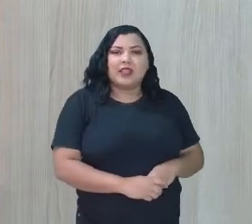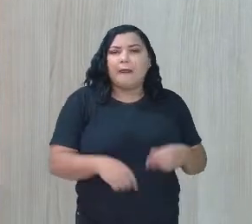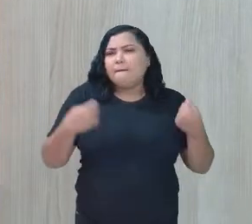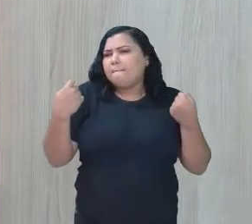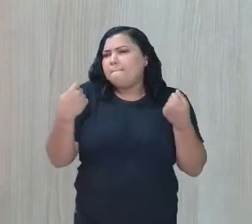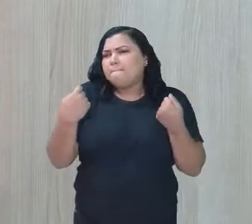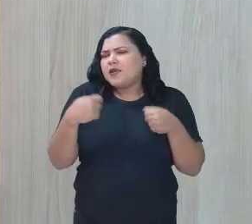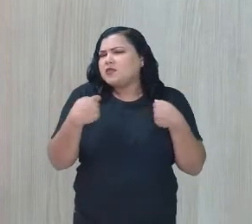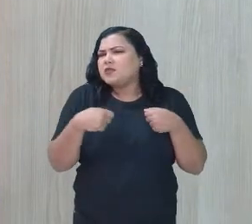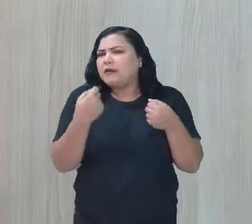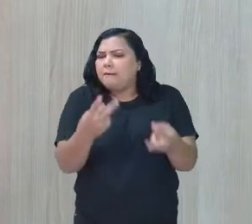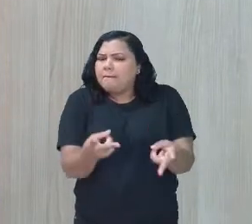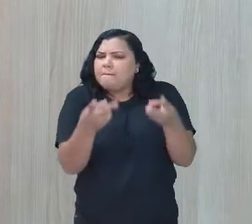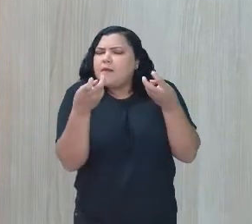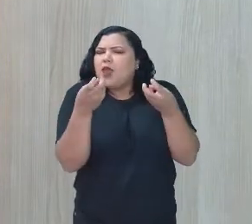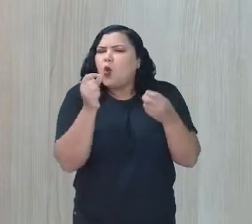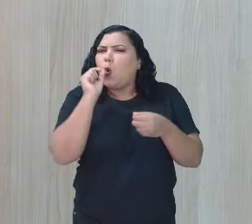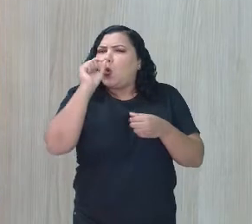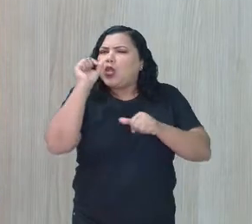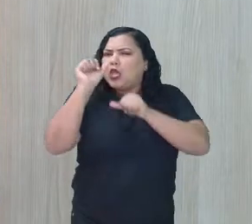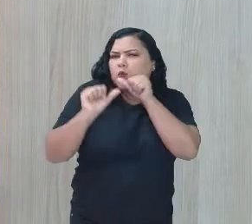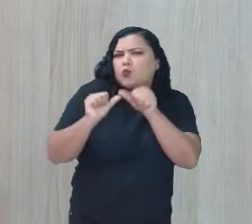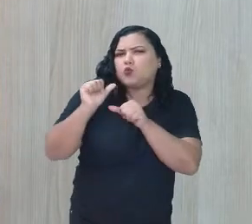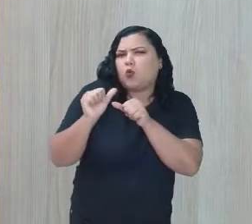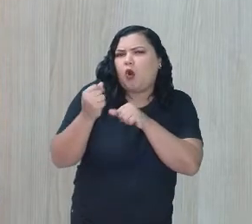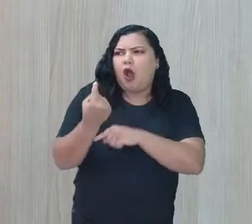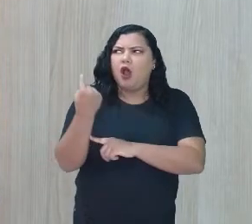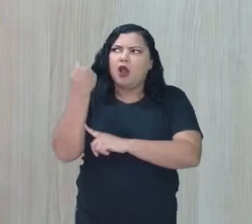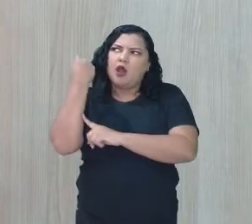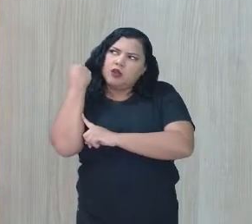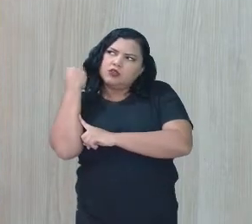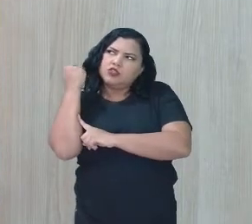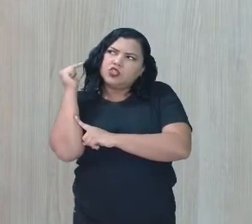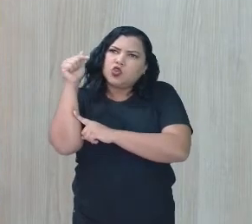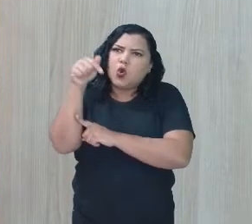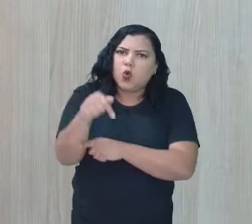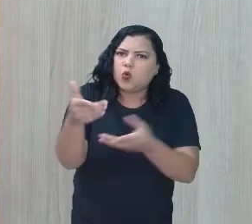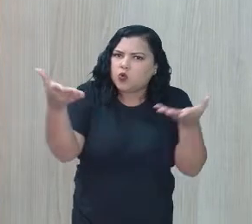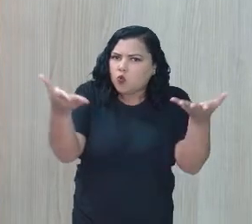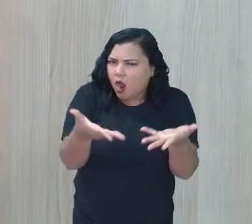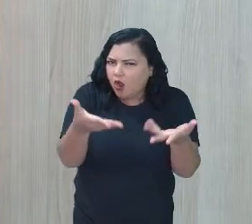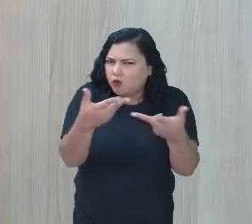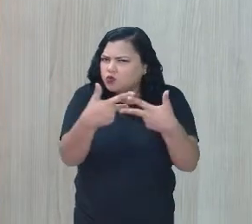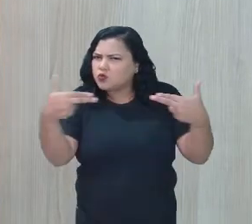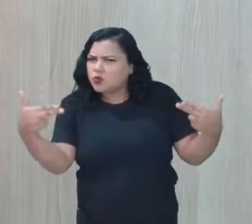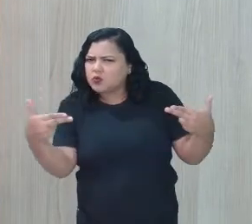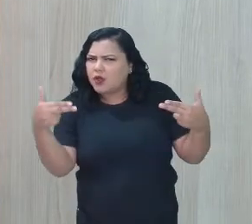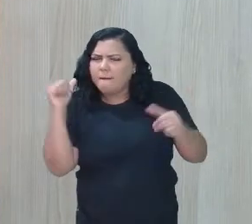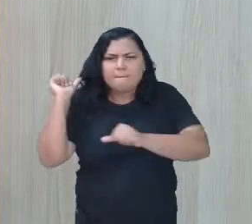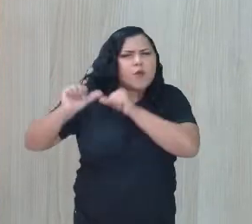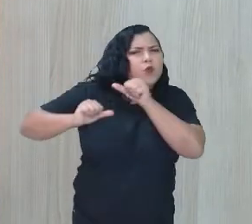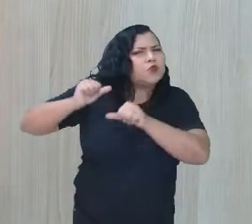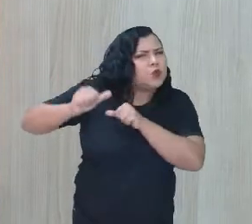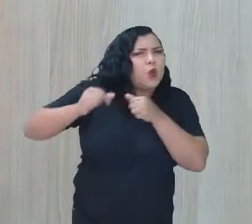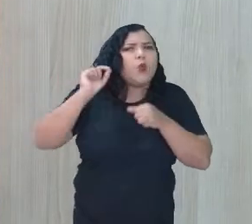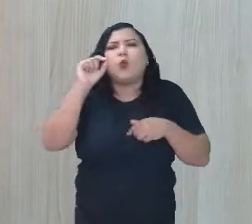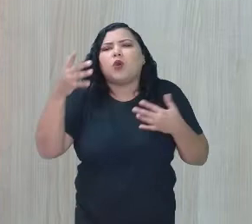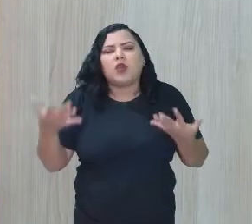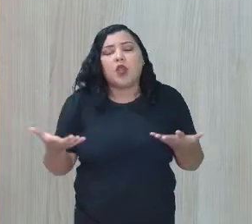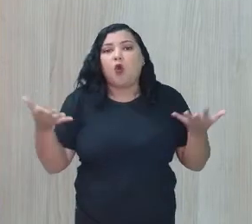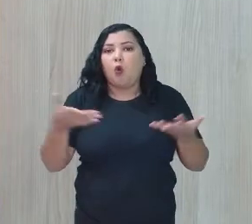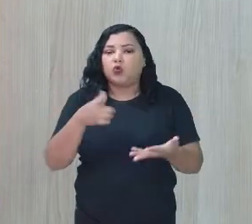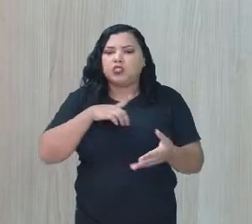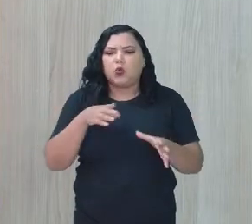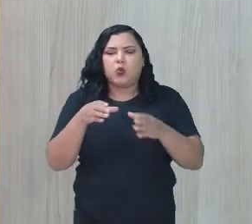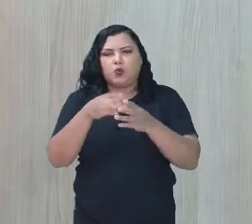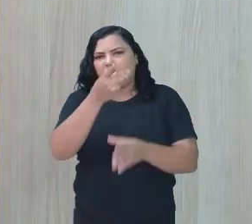foi que mudou, os elementos que permanecem, os problemas que estão presentes. Então, hoje a gente tem esse povo aí, né, anti-vacina, que